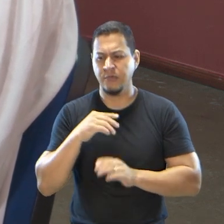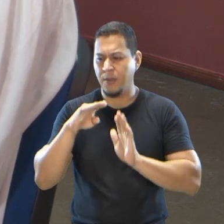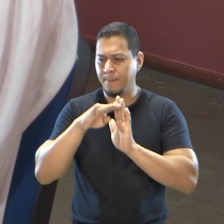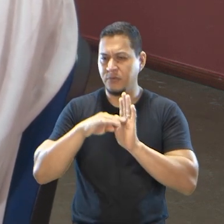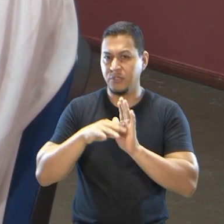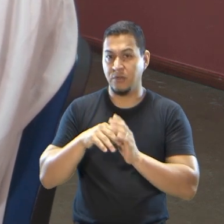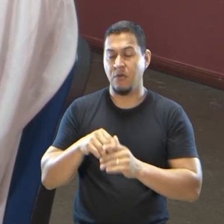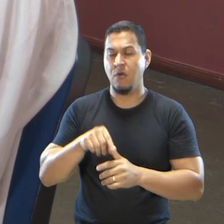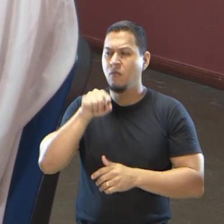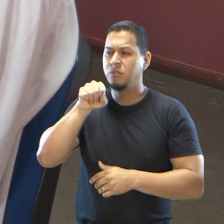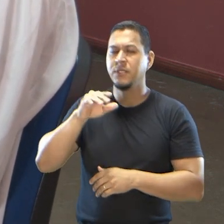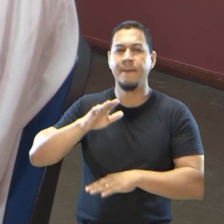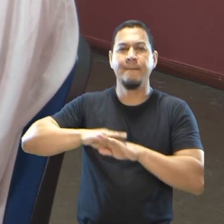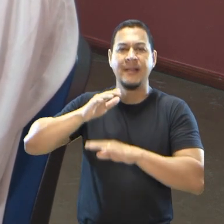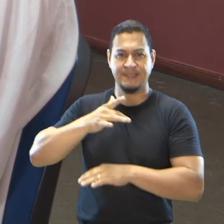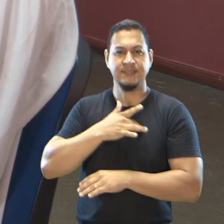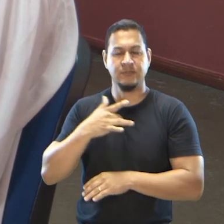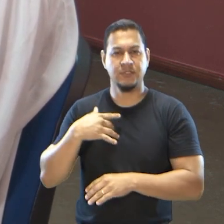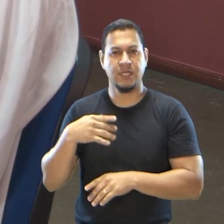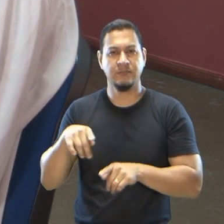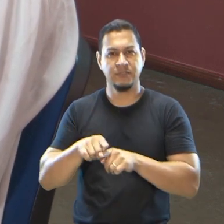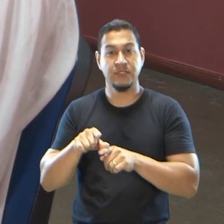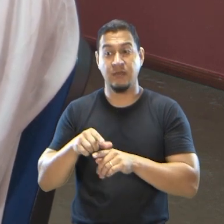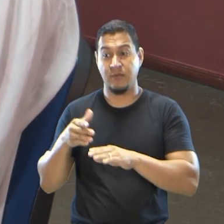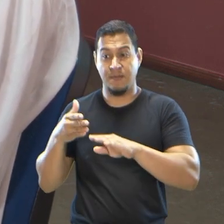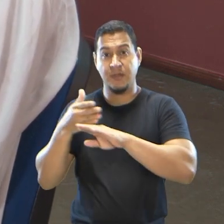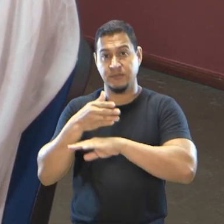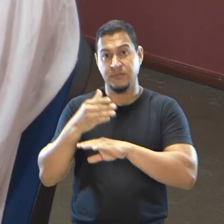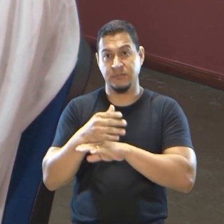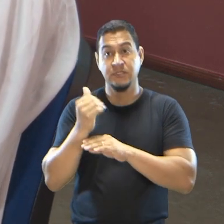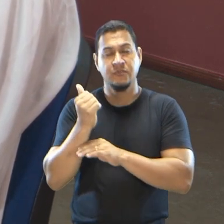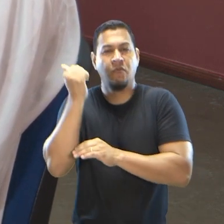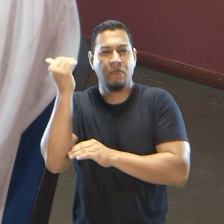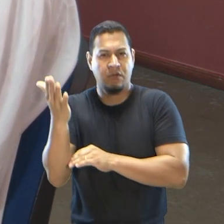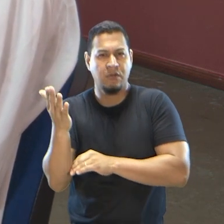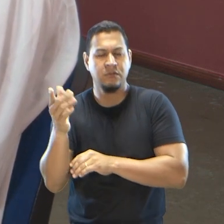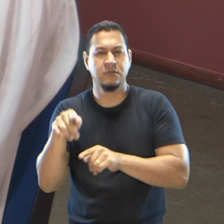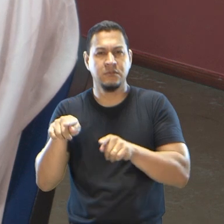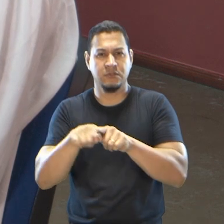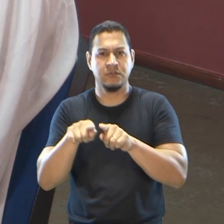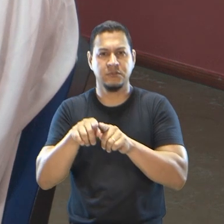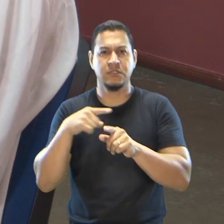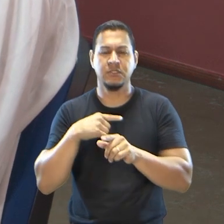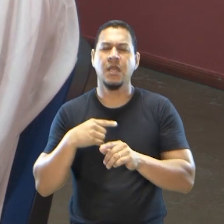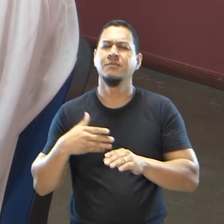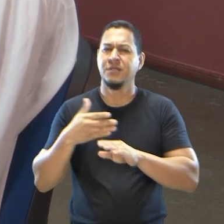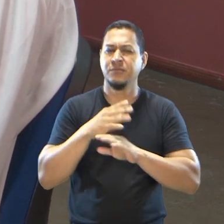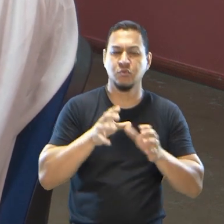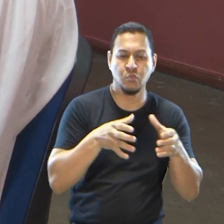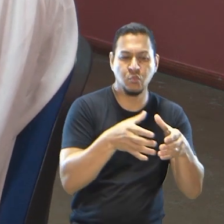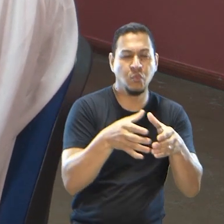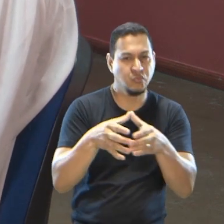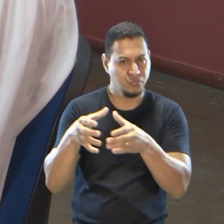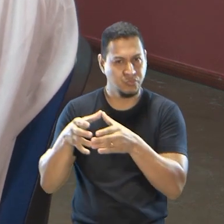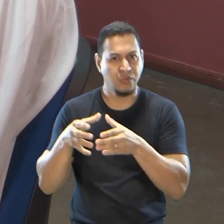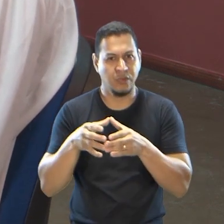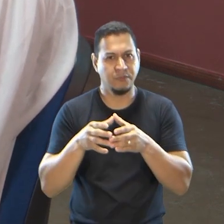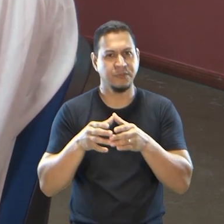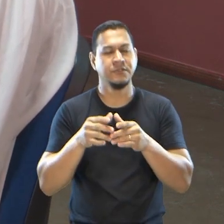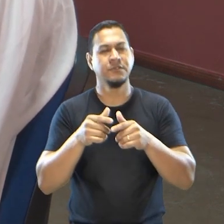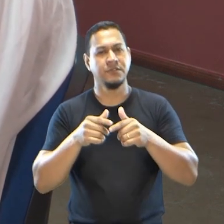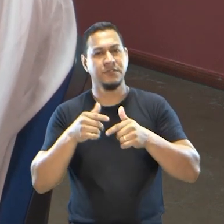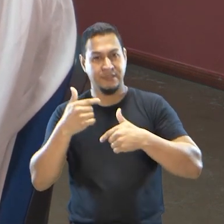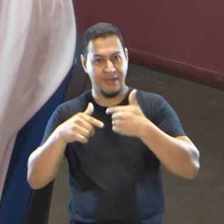de Você Mais Saudável, a gente teve participantes externos que fizeram parte dos nossos grupos